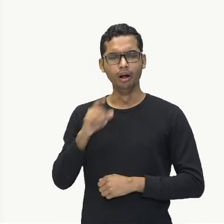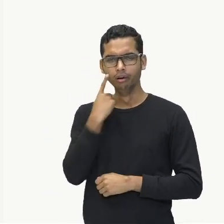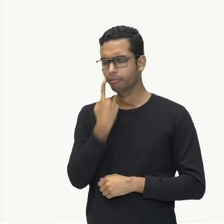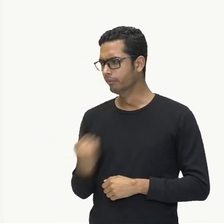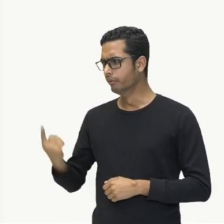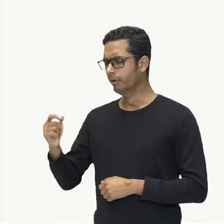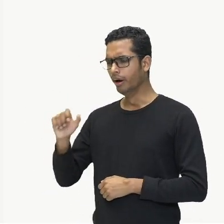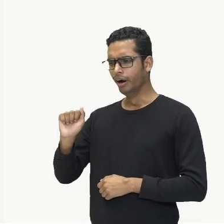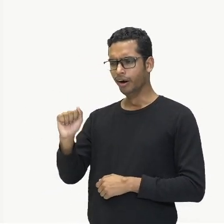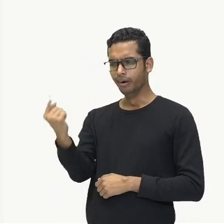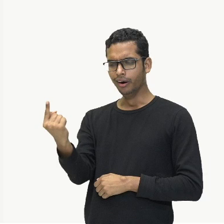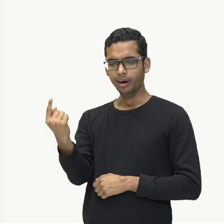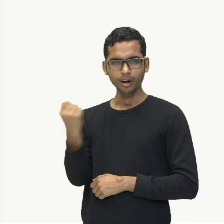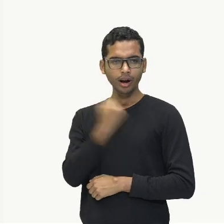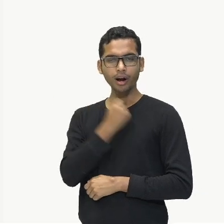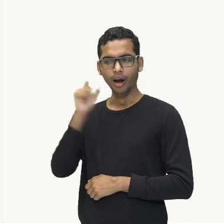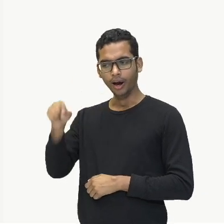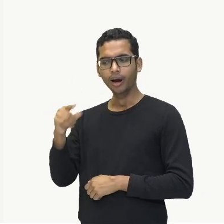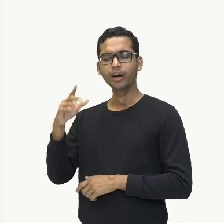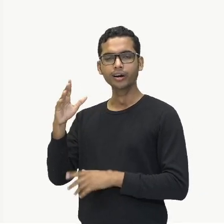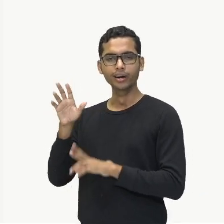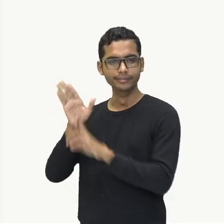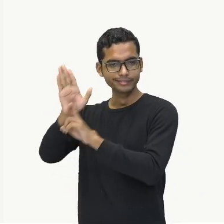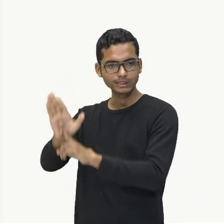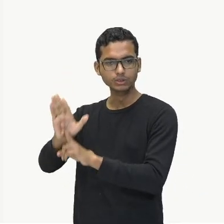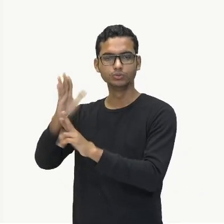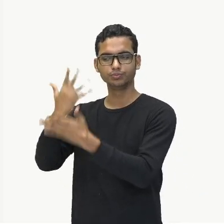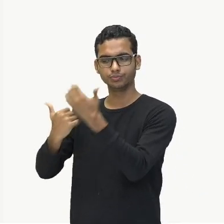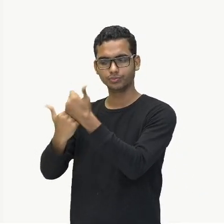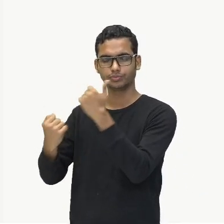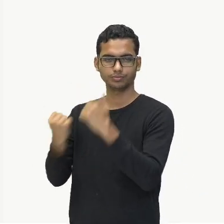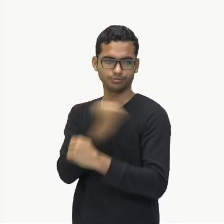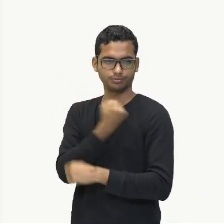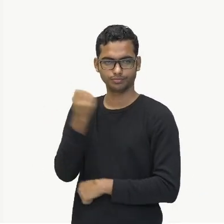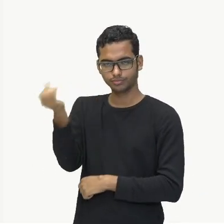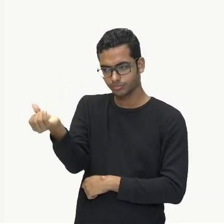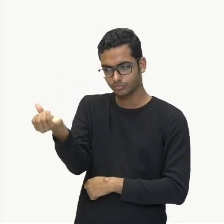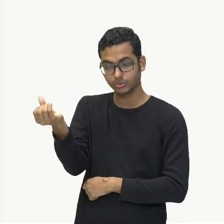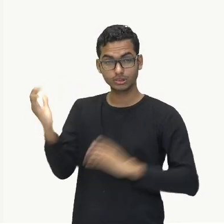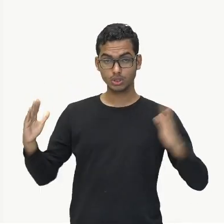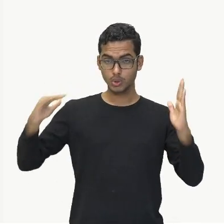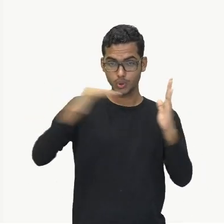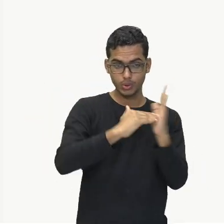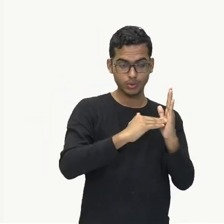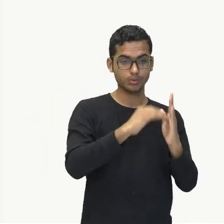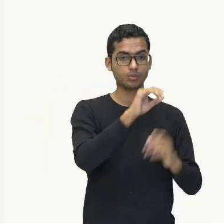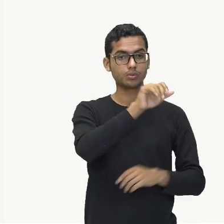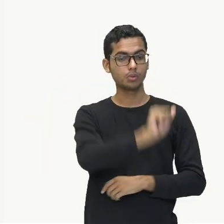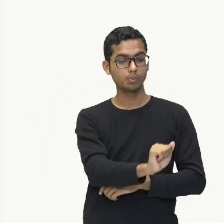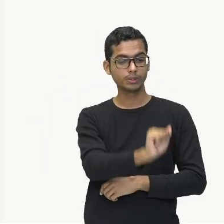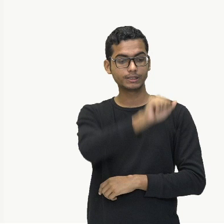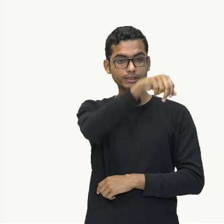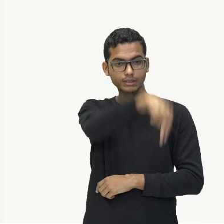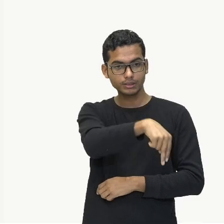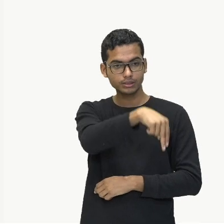é o 6, que foi dado, né? E aí eu tenho o último termo, que é o AN,